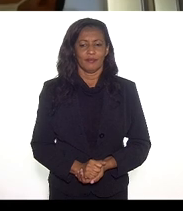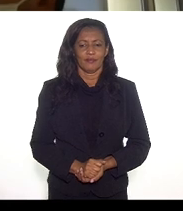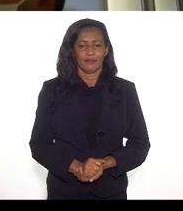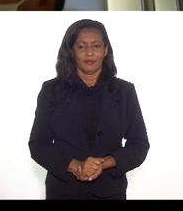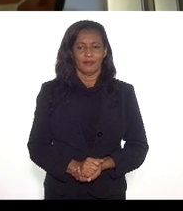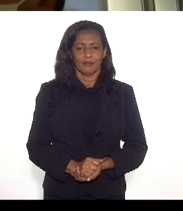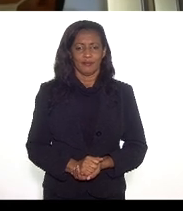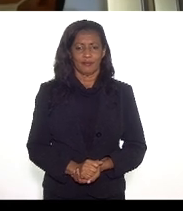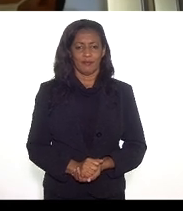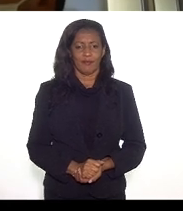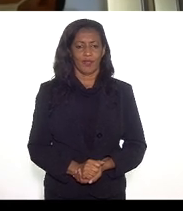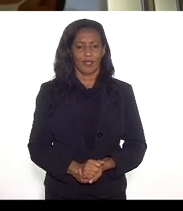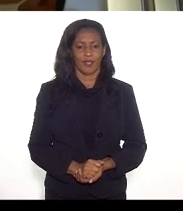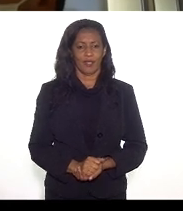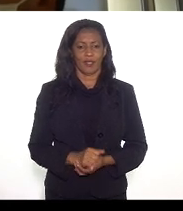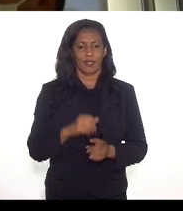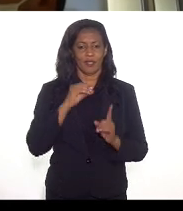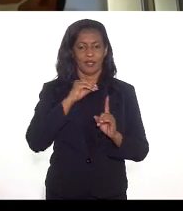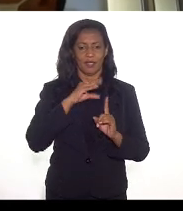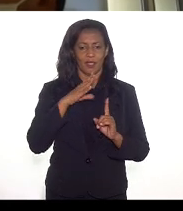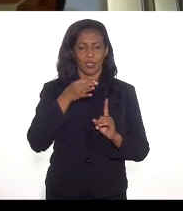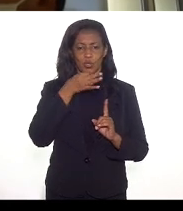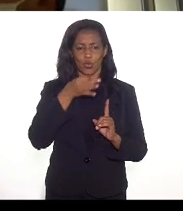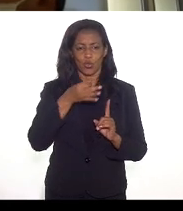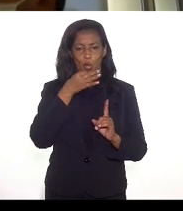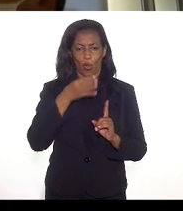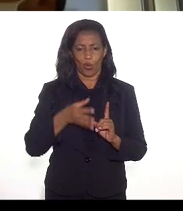Bruno, está sem som.